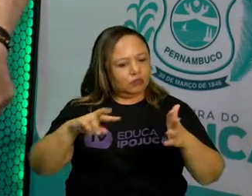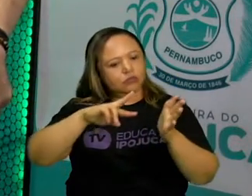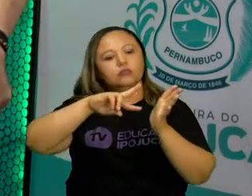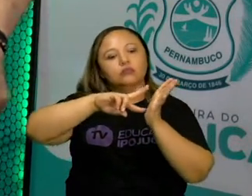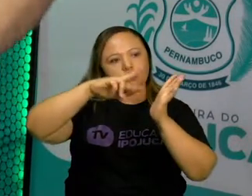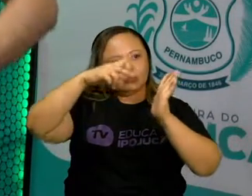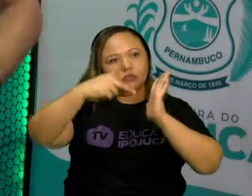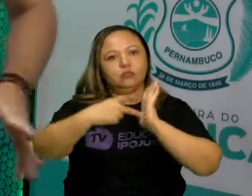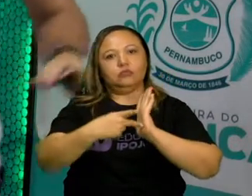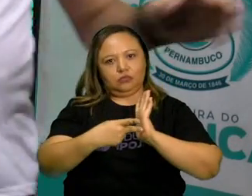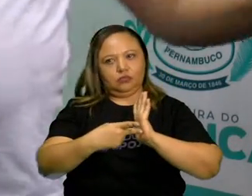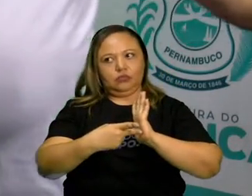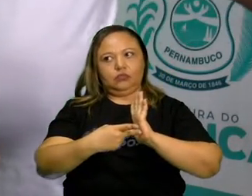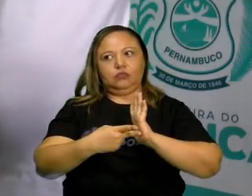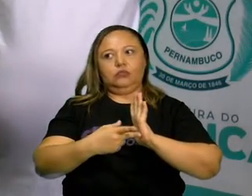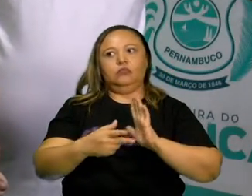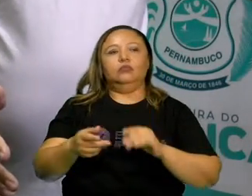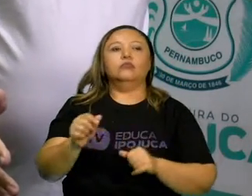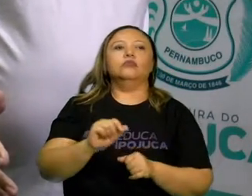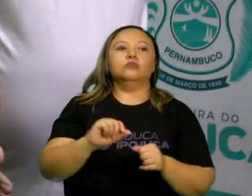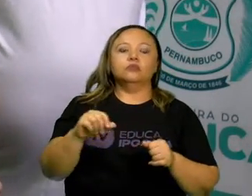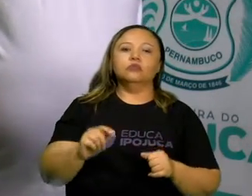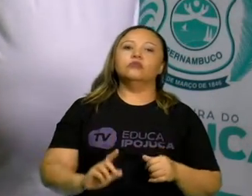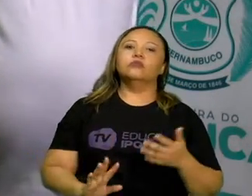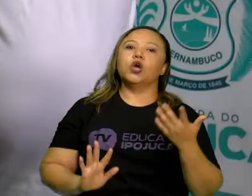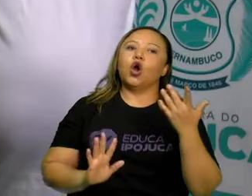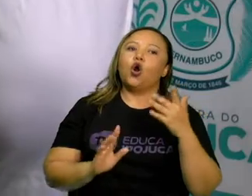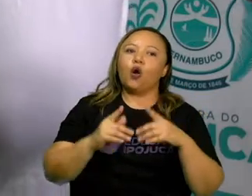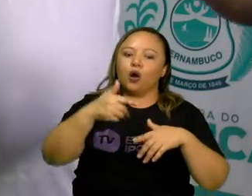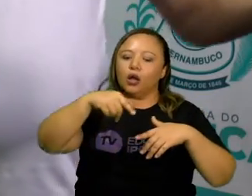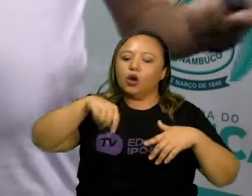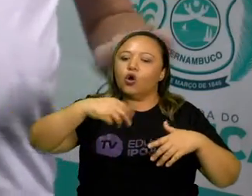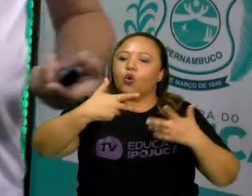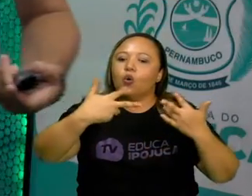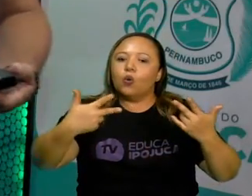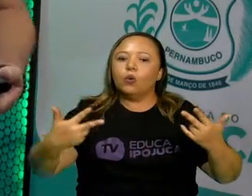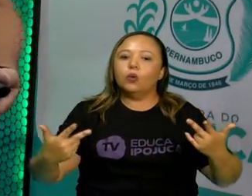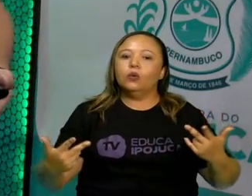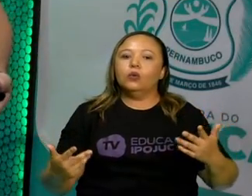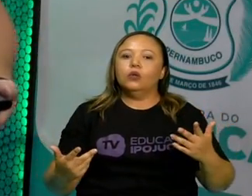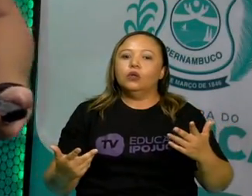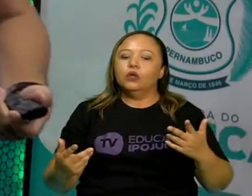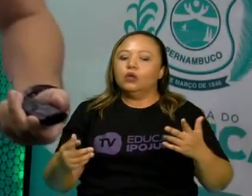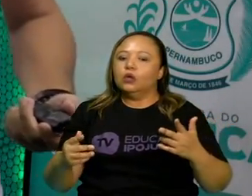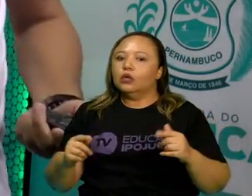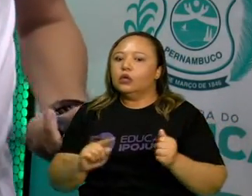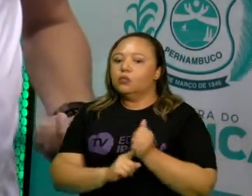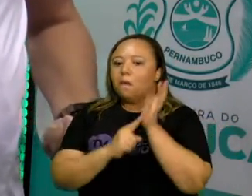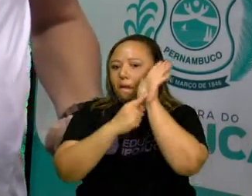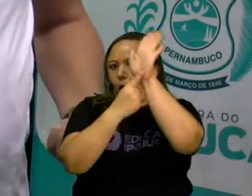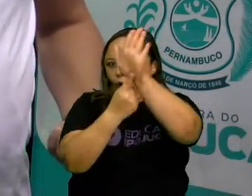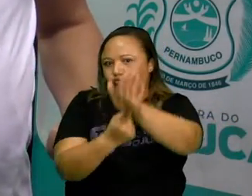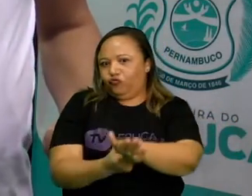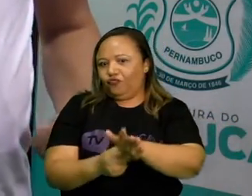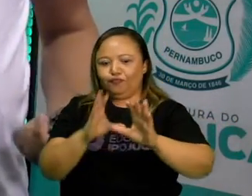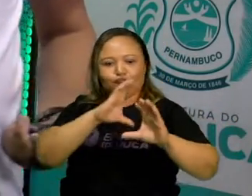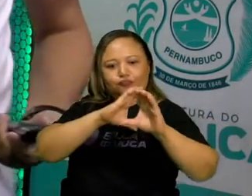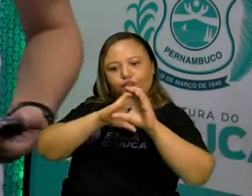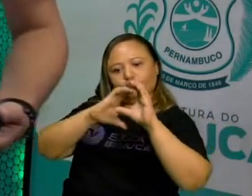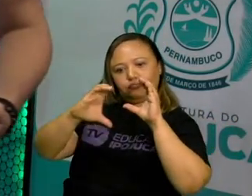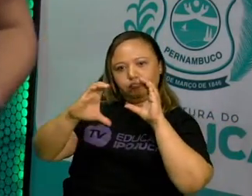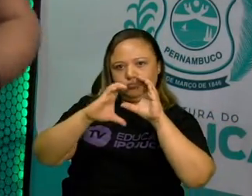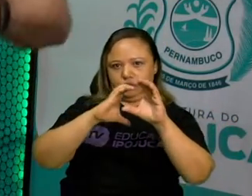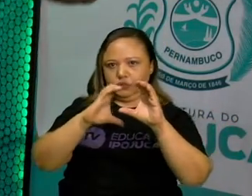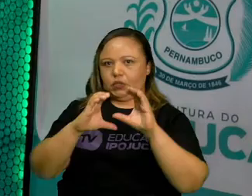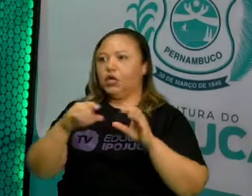tem um significado. Não é isso? Então o gesto é isso. É algo que expressa, que comunica, que tem um significado. E o gesto